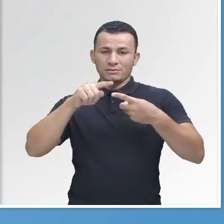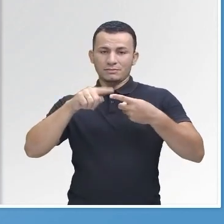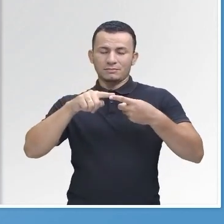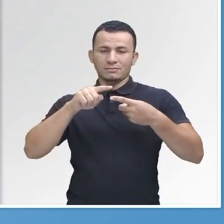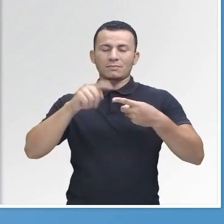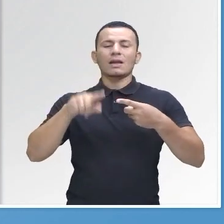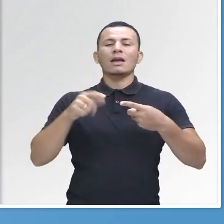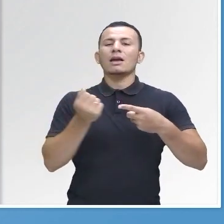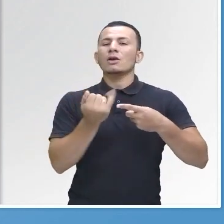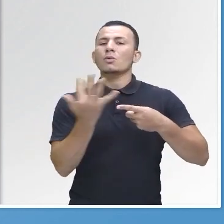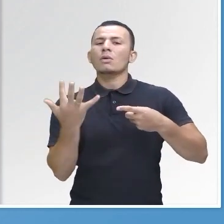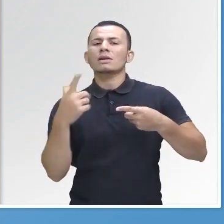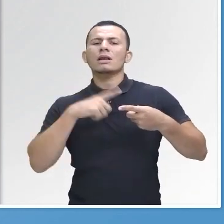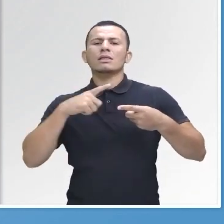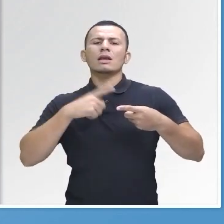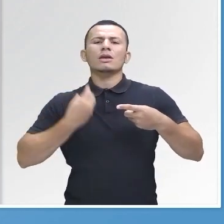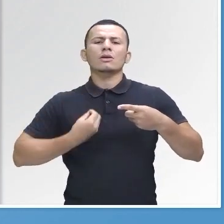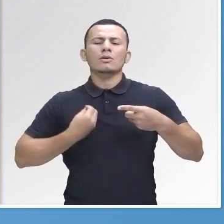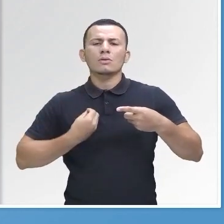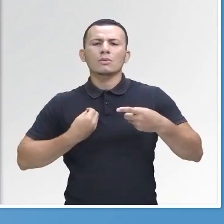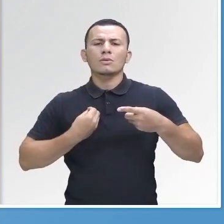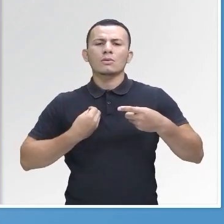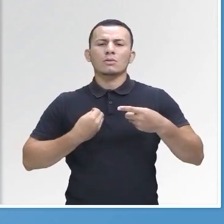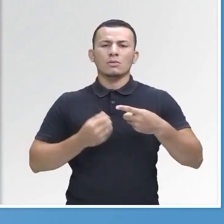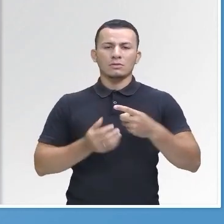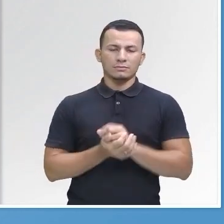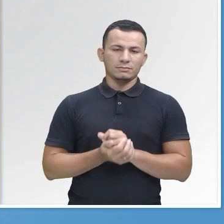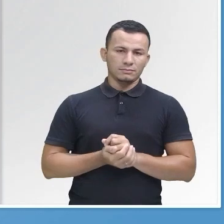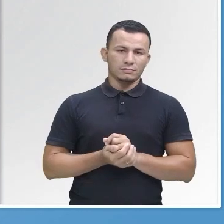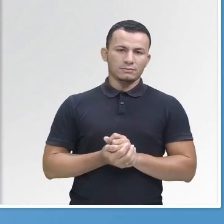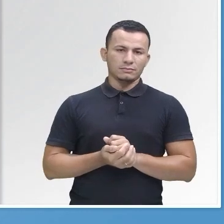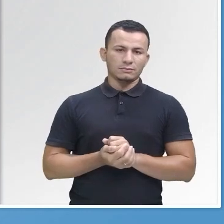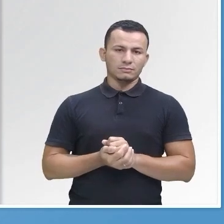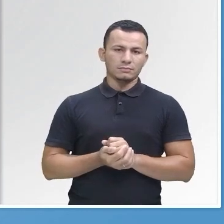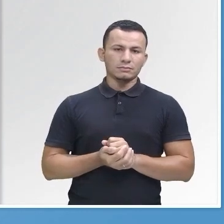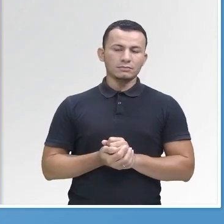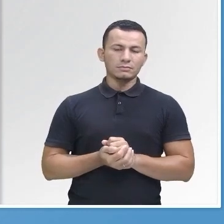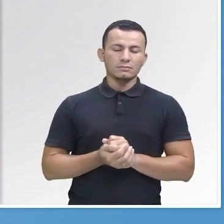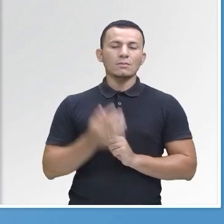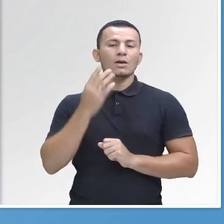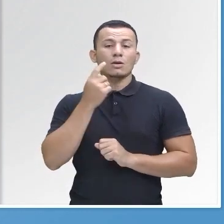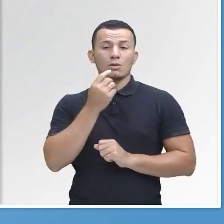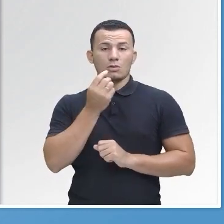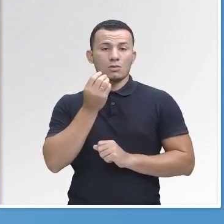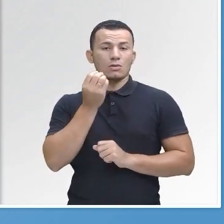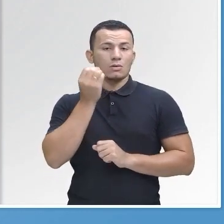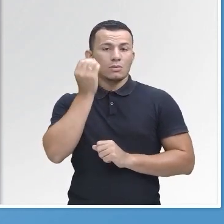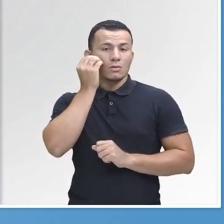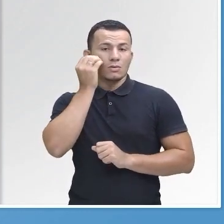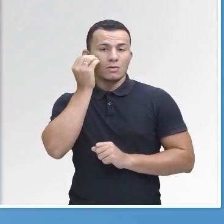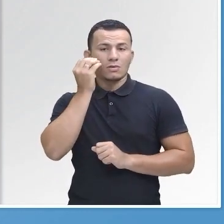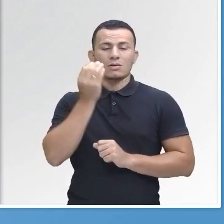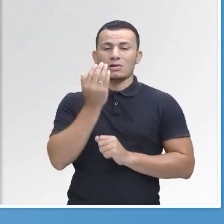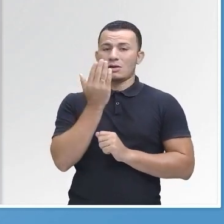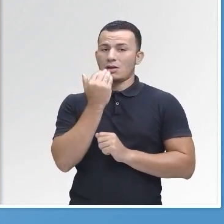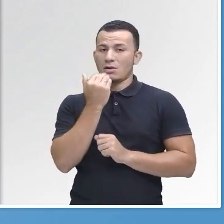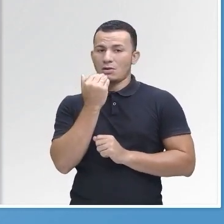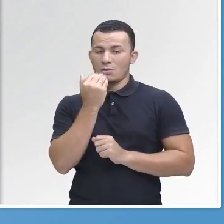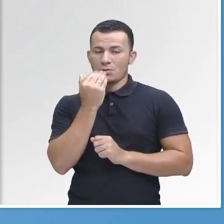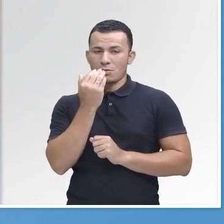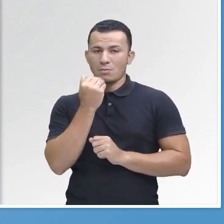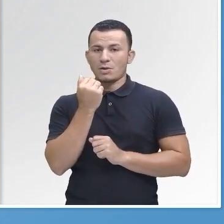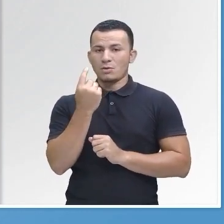todos eu utilizei? Bom, eu comi, tá certo? Aqui, eu vou fazer um boneco aqui. Olha aqui, bonequinho,